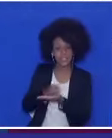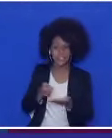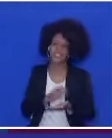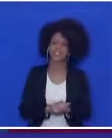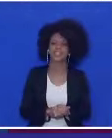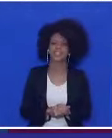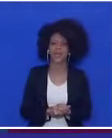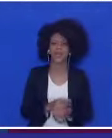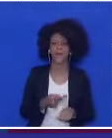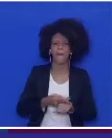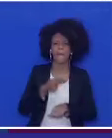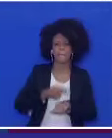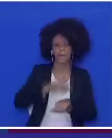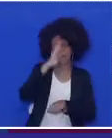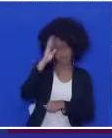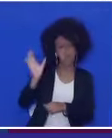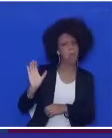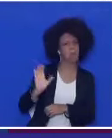o concurso